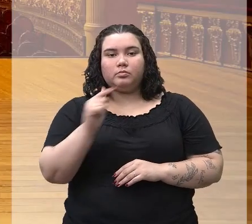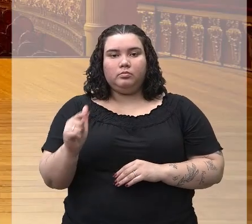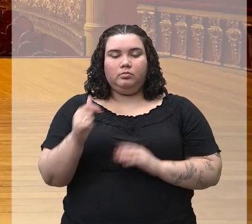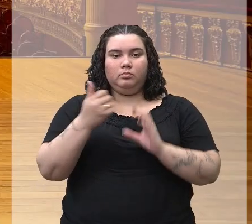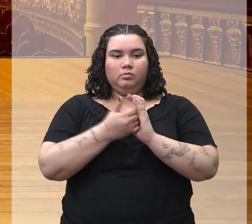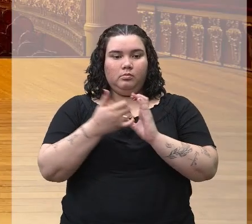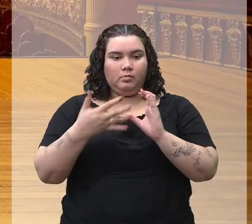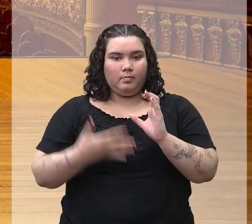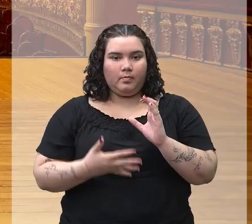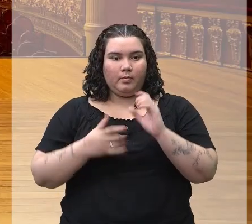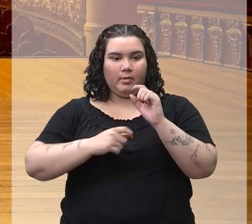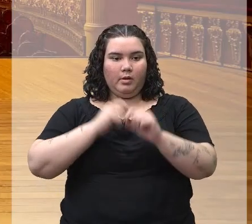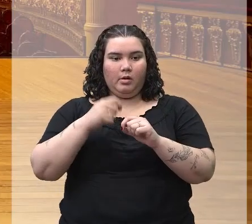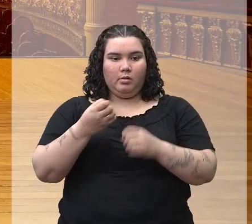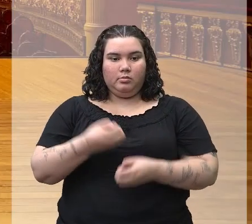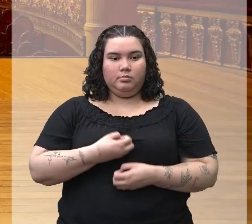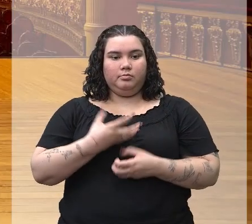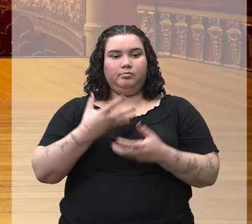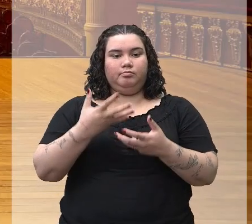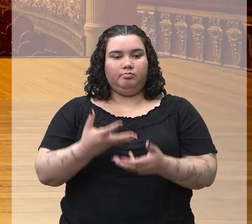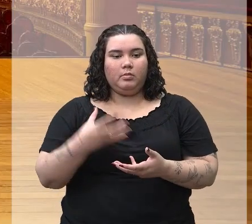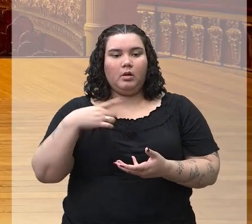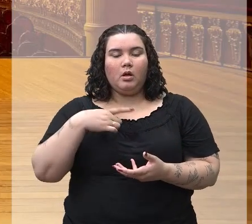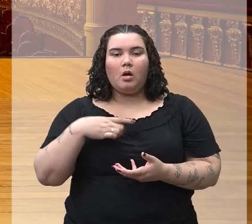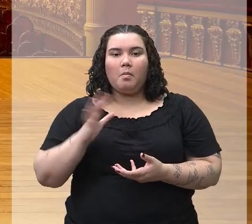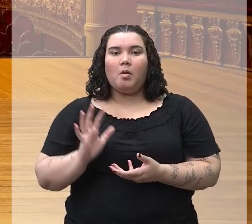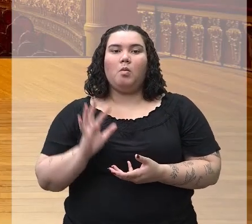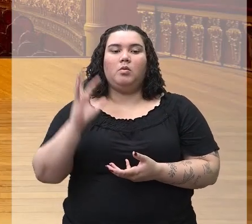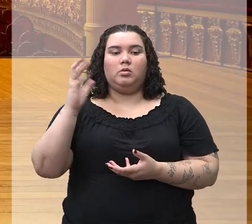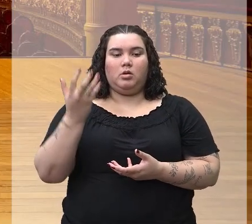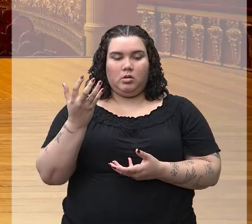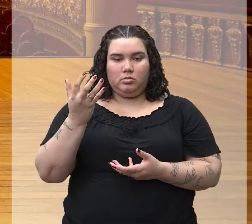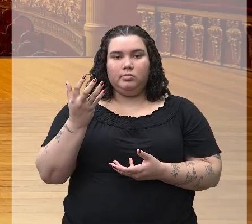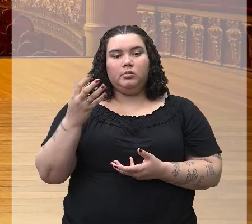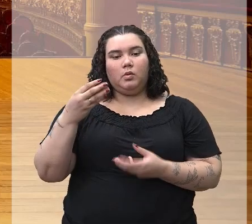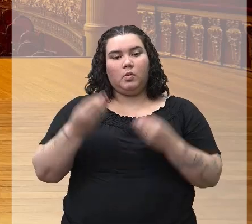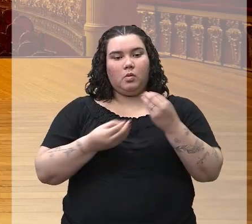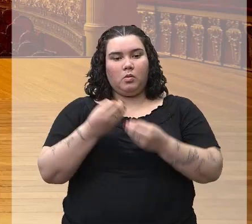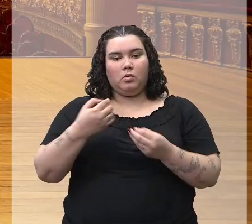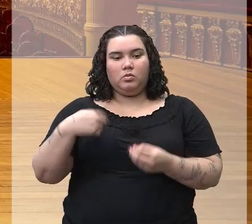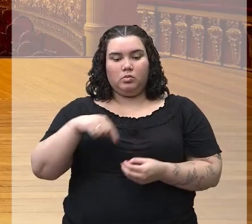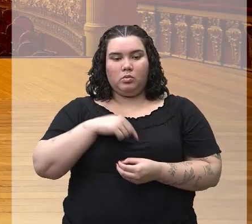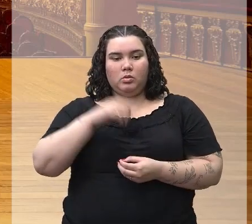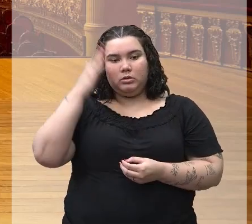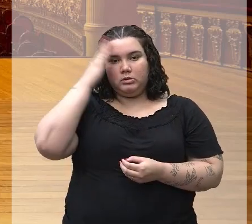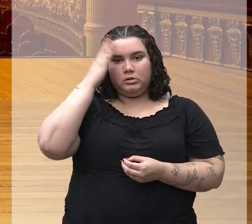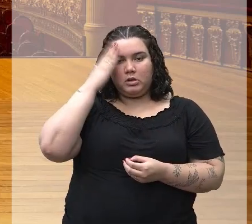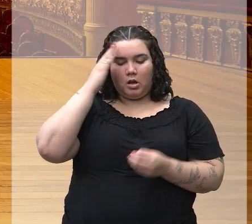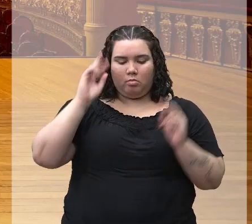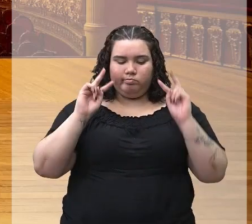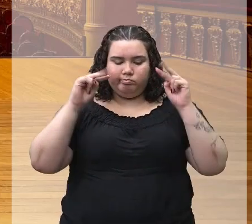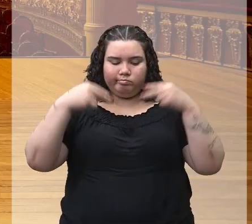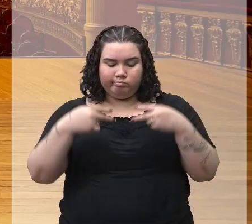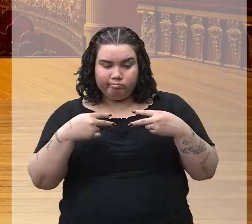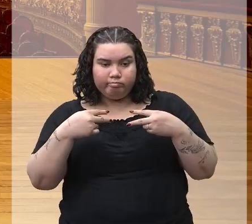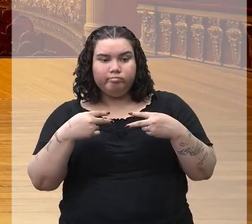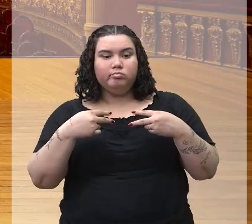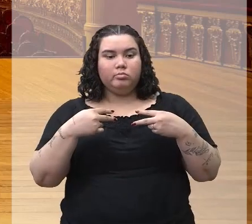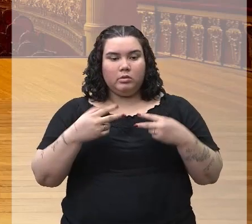e teatro é a expressão acontece muito mais pelo quanto nos conhecemos,